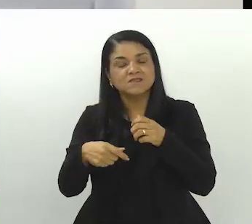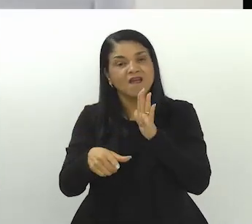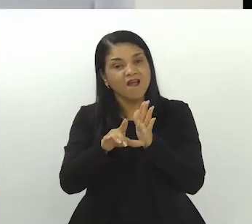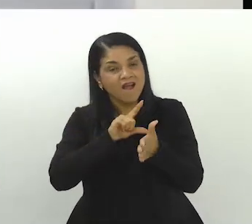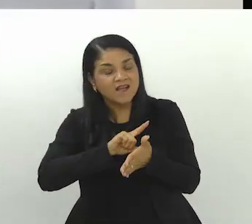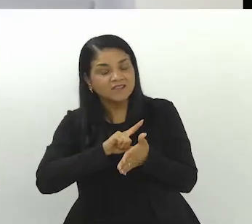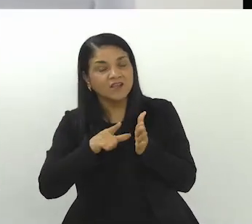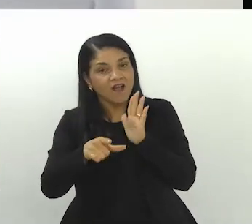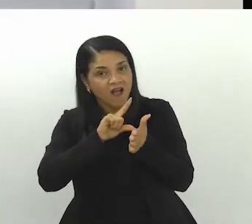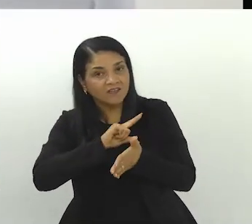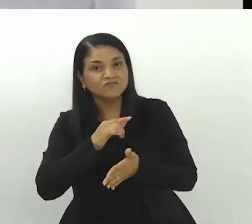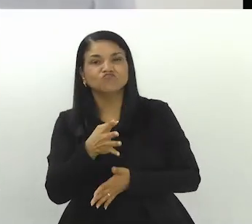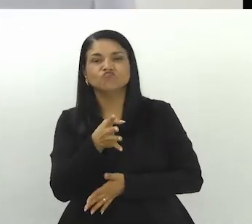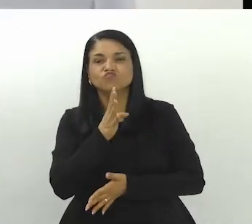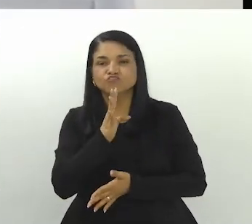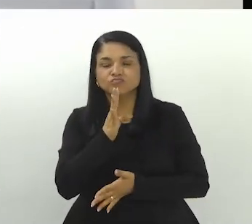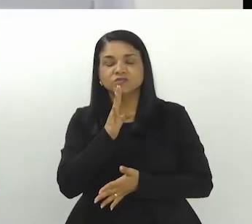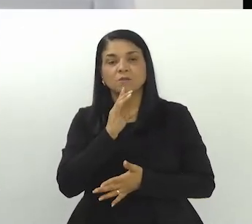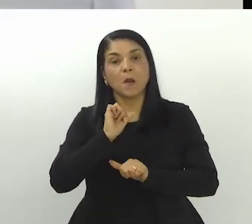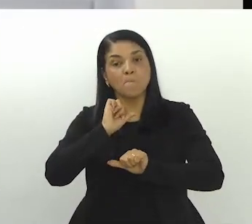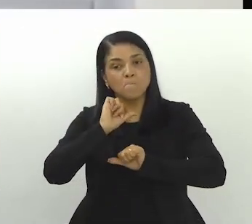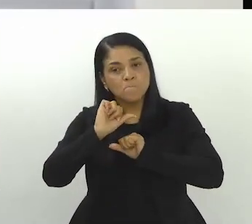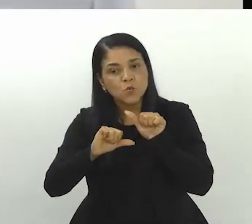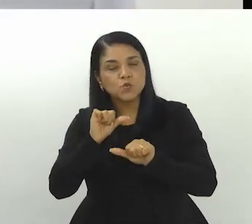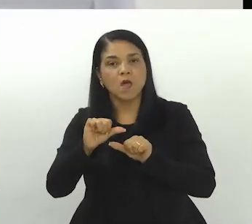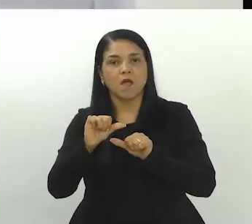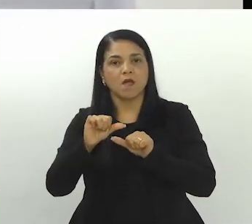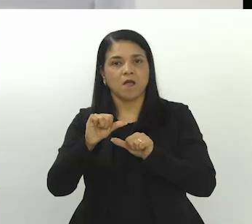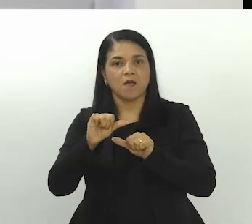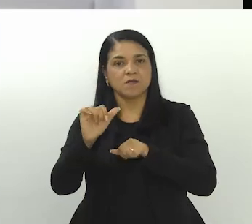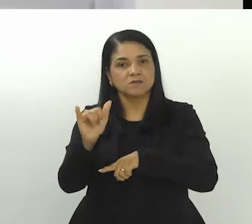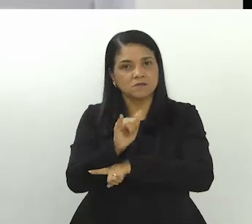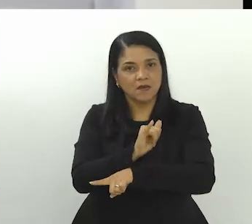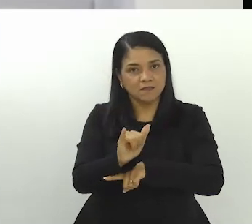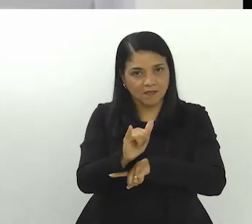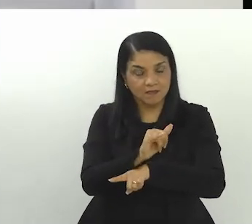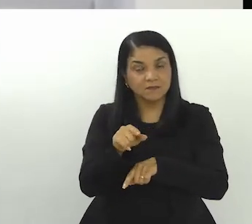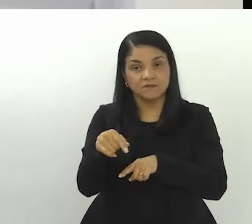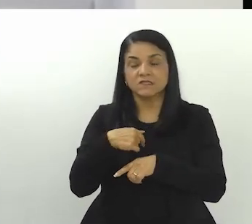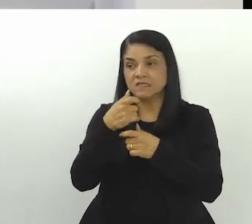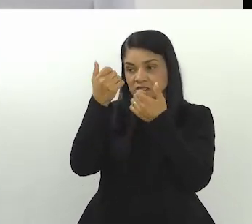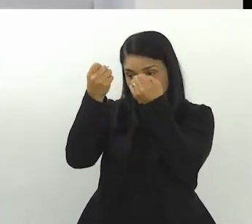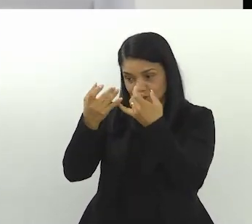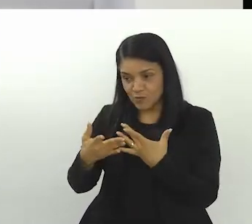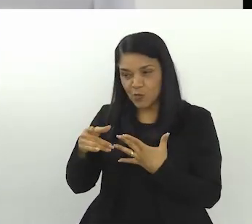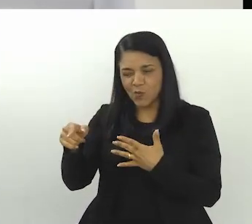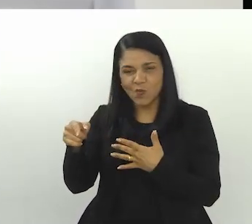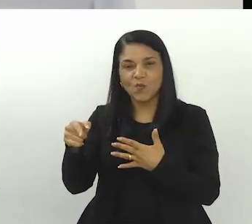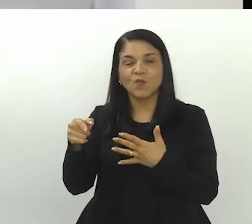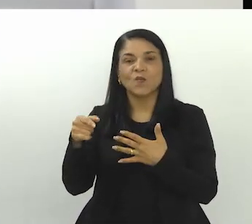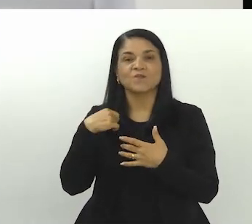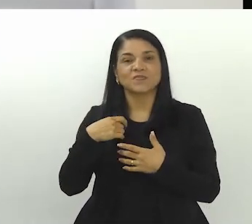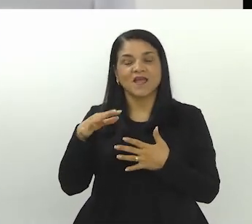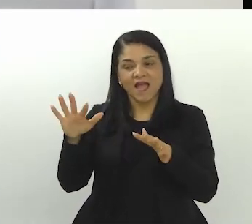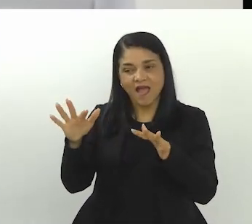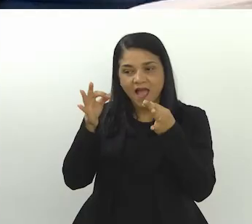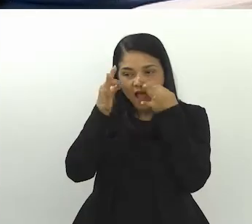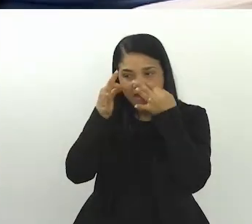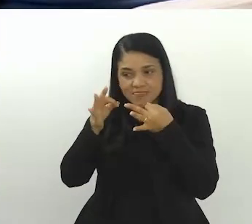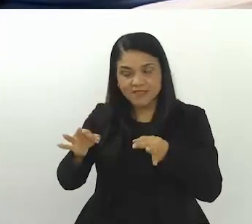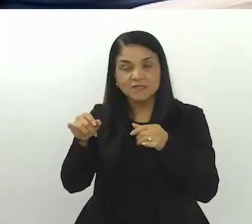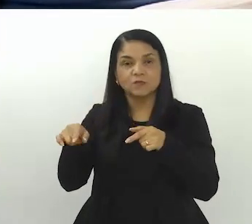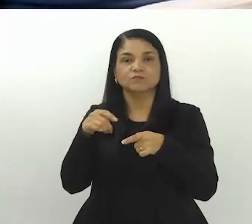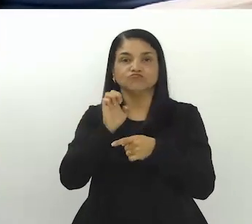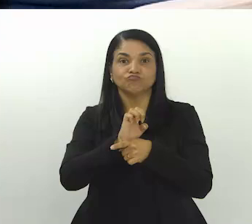né? Mas é preciso que você conheça para poder transformar isso, né? Aí você colocou especificamente, né, que eu acho que é interessante